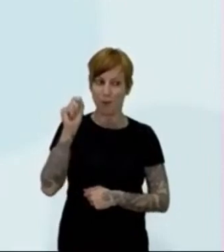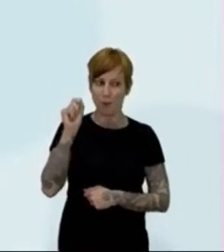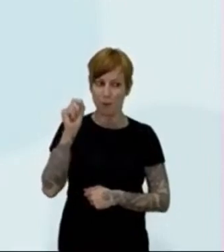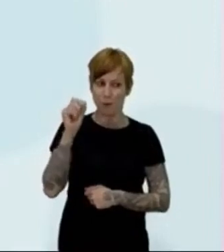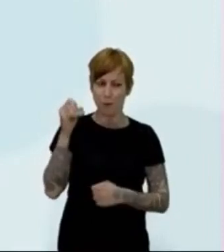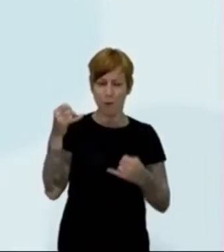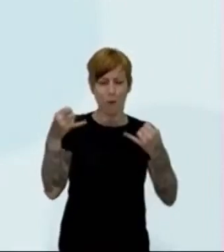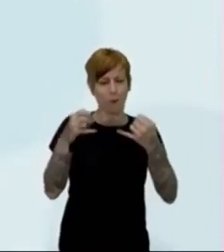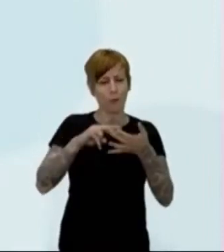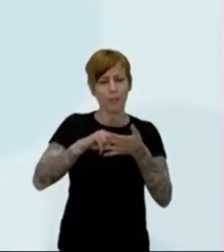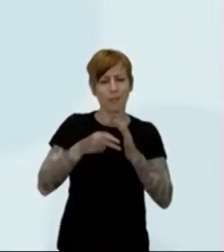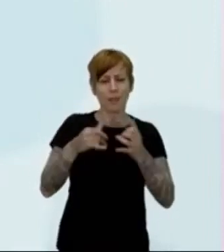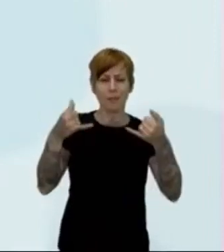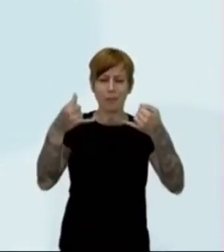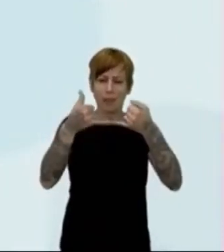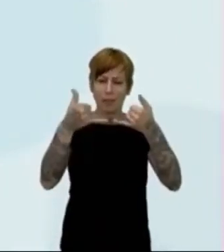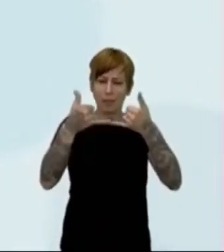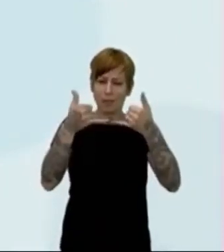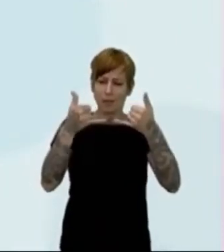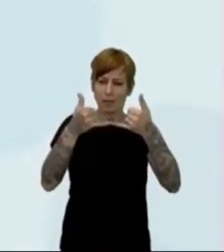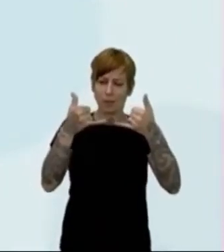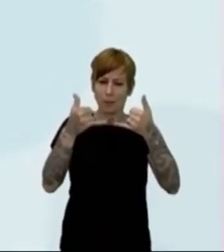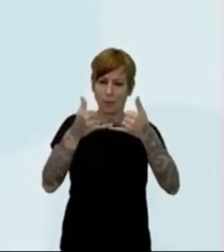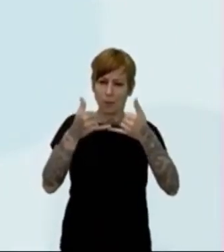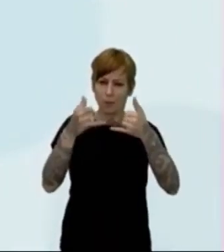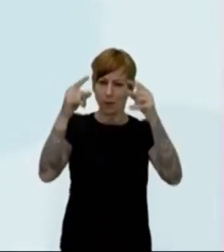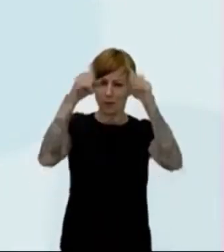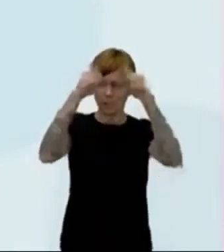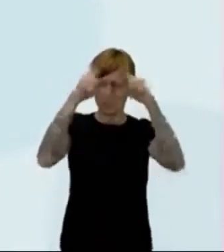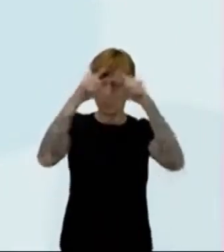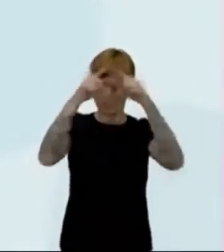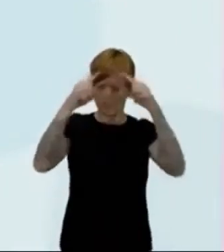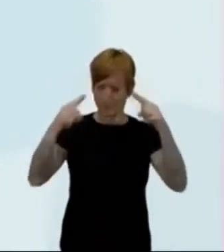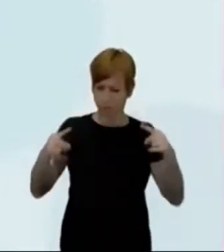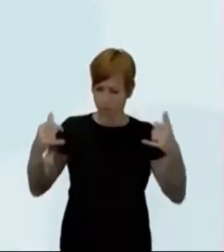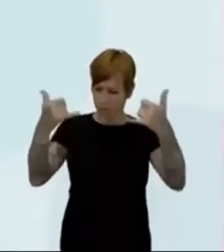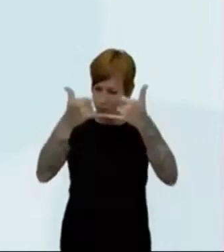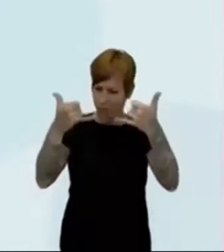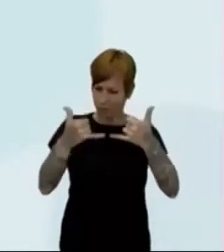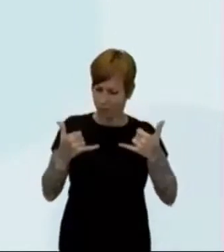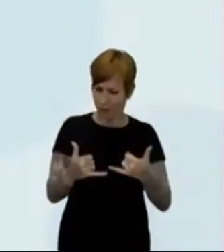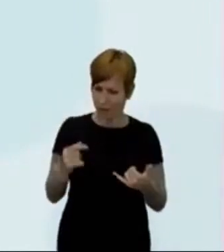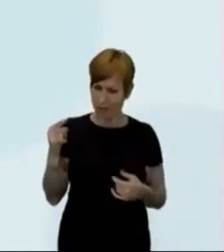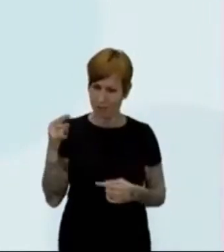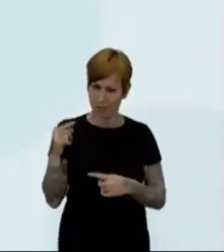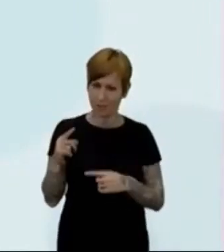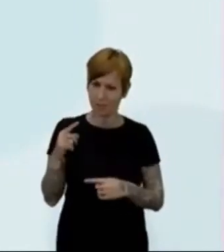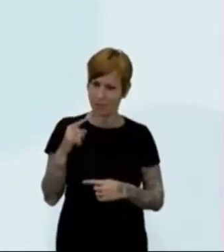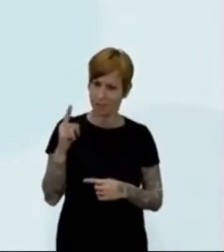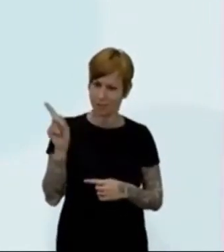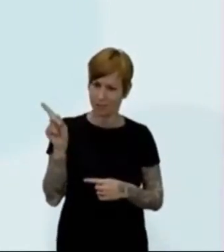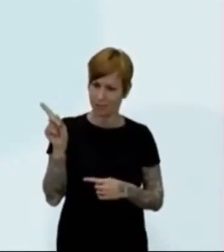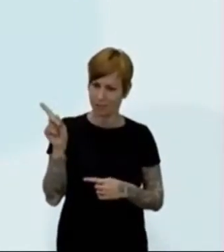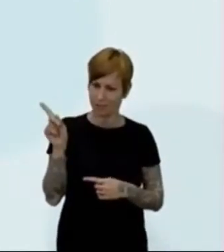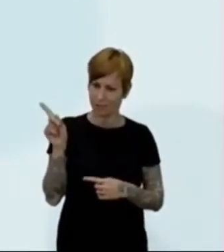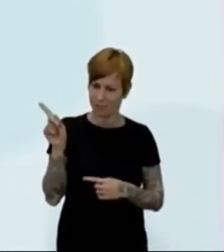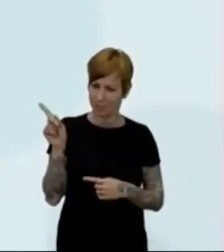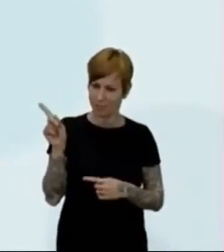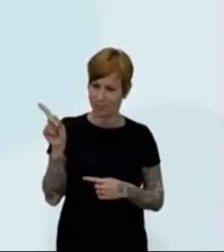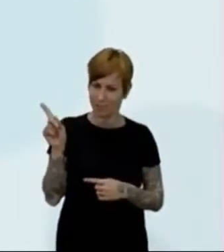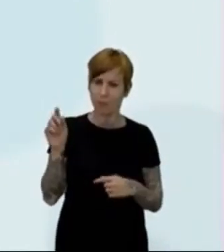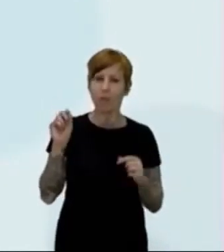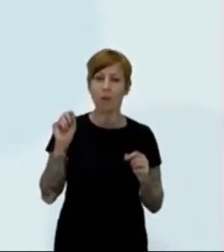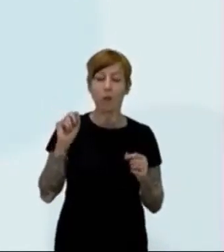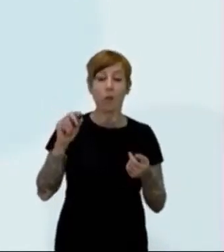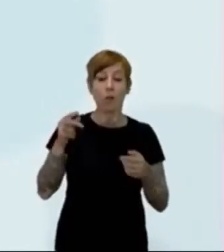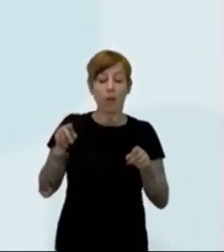o Teorema de Tales, ele diz o quê? Que a razão entre dois segmentos quaisquer da primeira transversal é igual aos